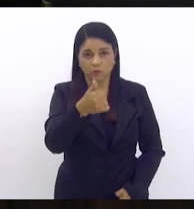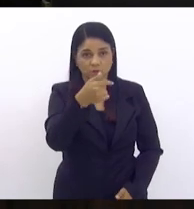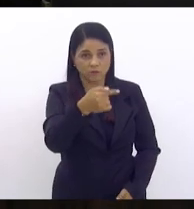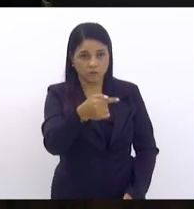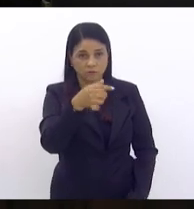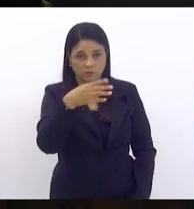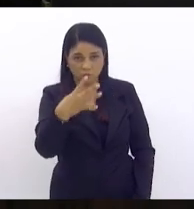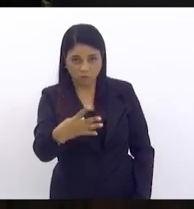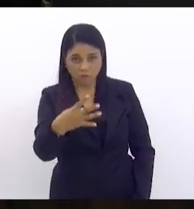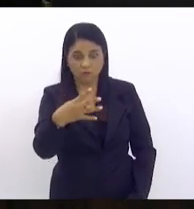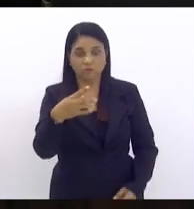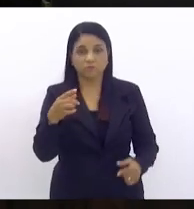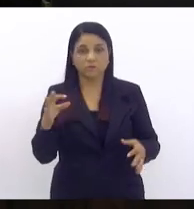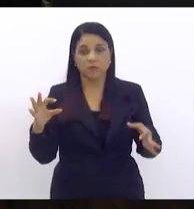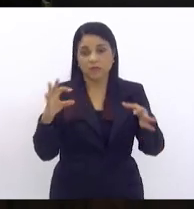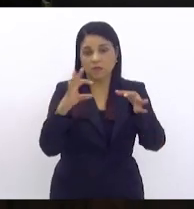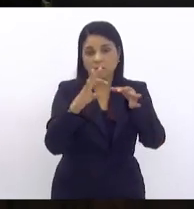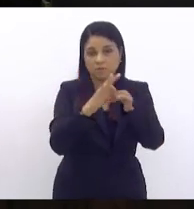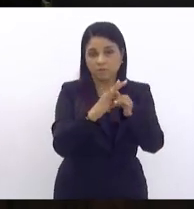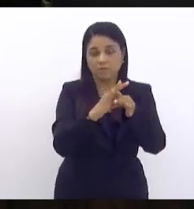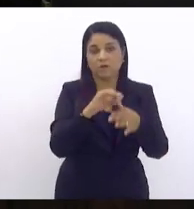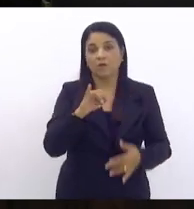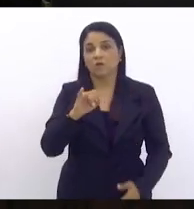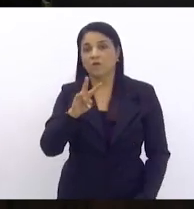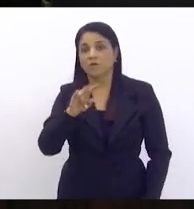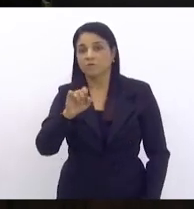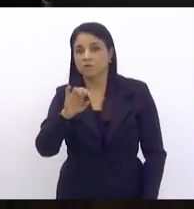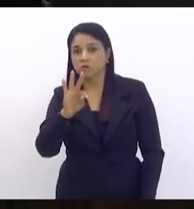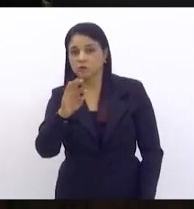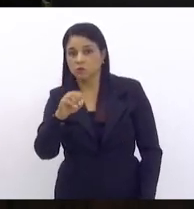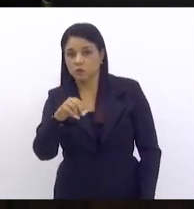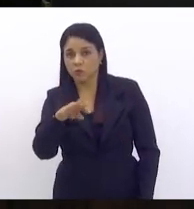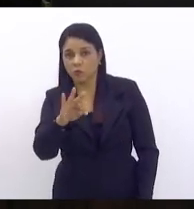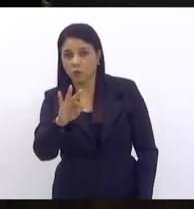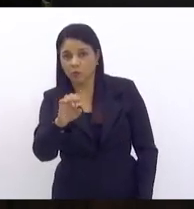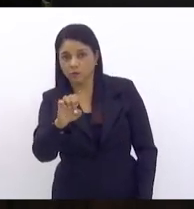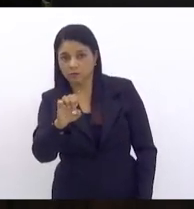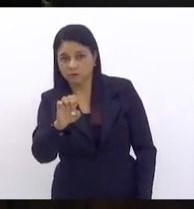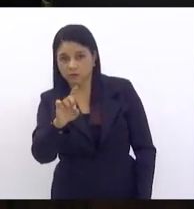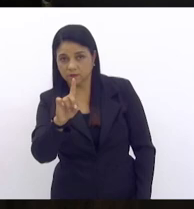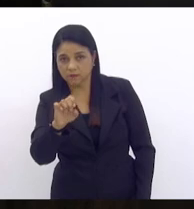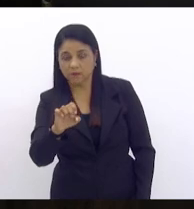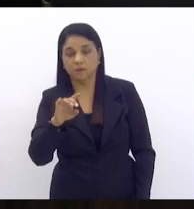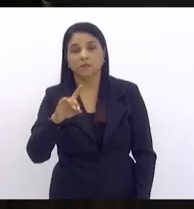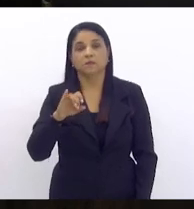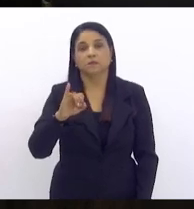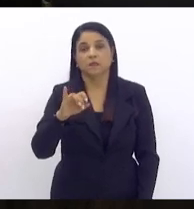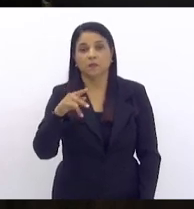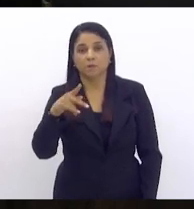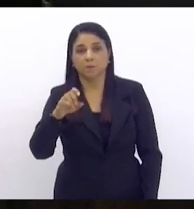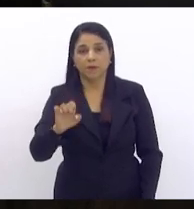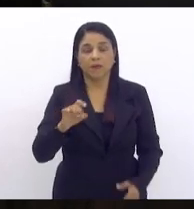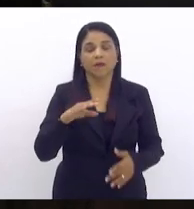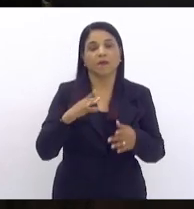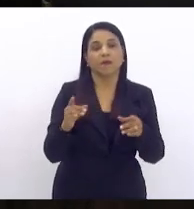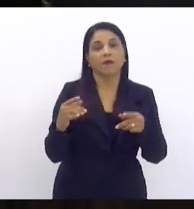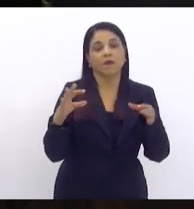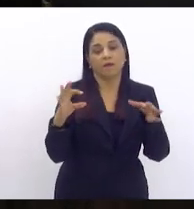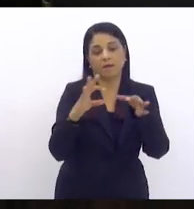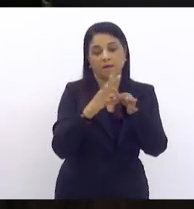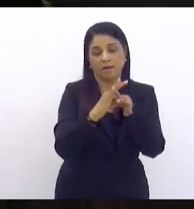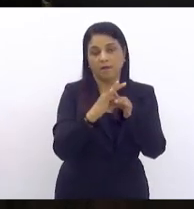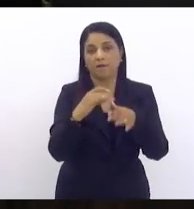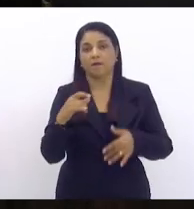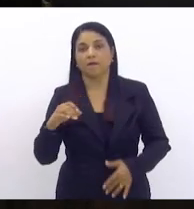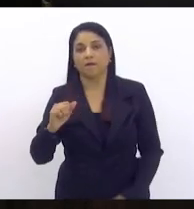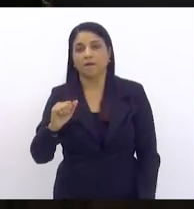que liga Visconde de Imbé a Trajano de Moraes e Conceição de Macabu, no estado do Rio de Janeiro. Em discussão, não havendo